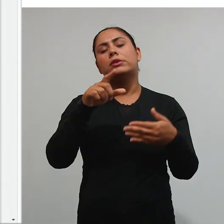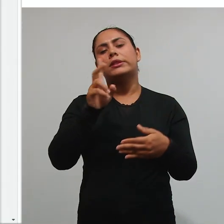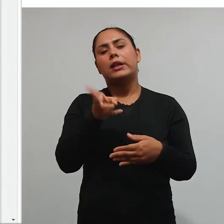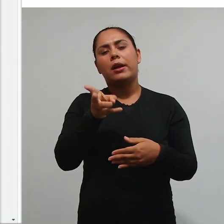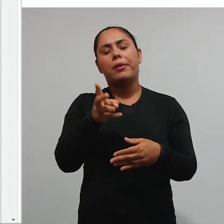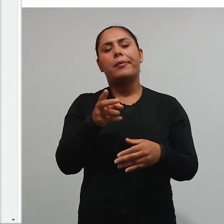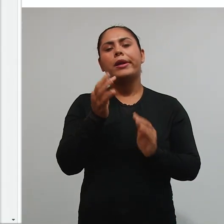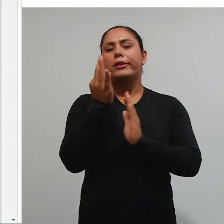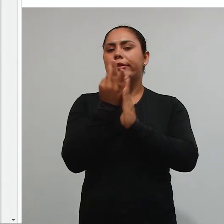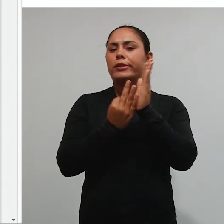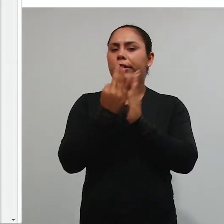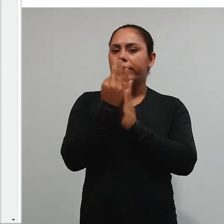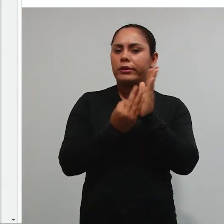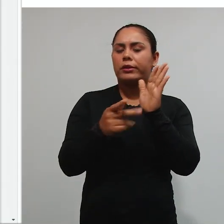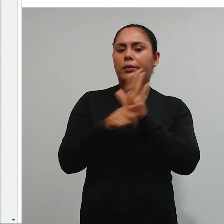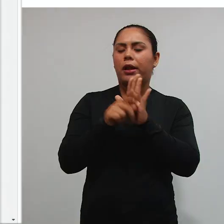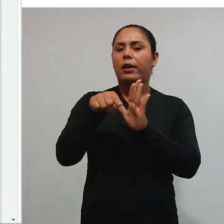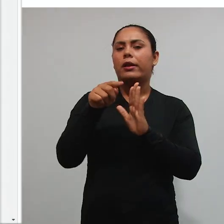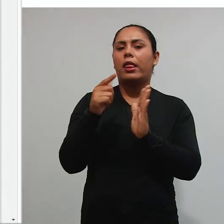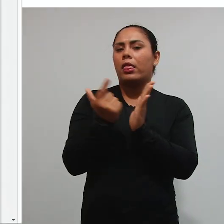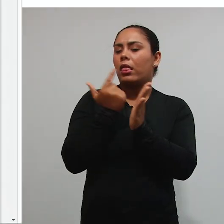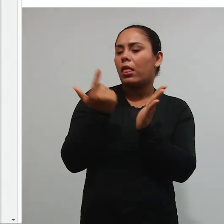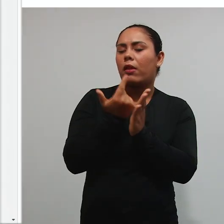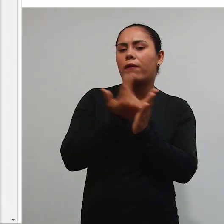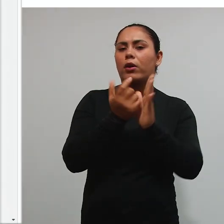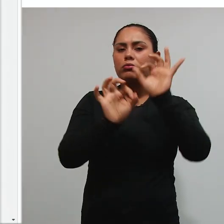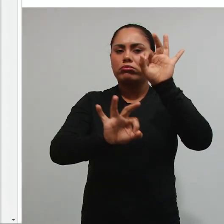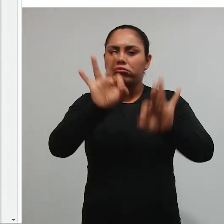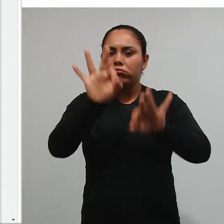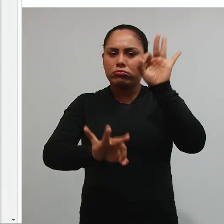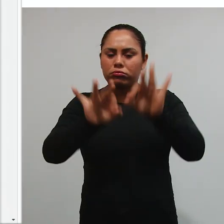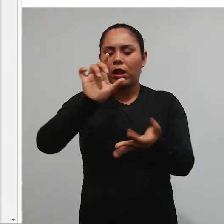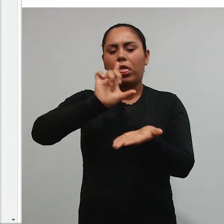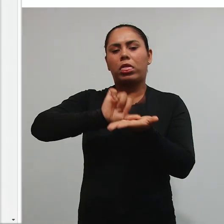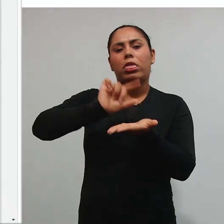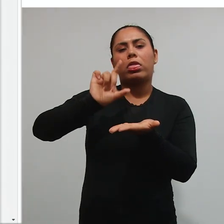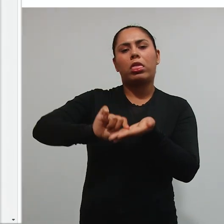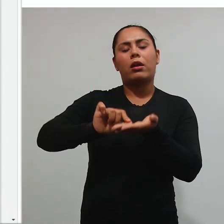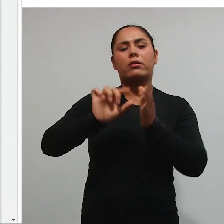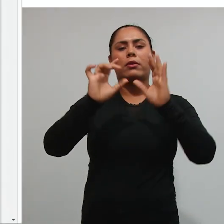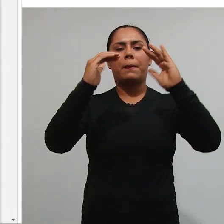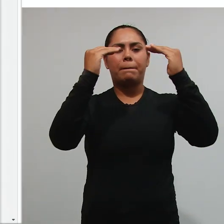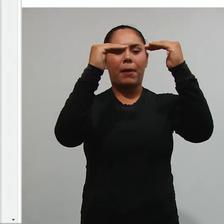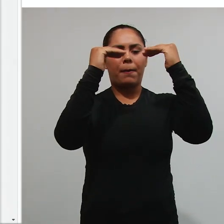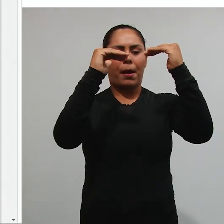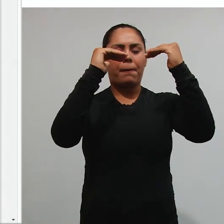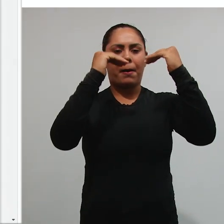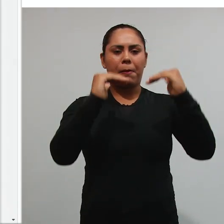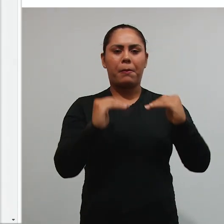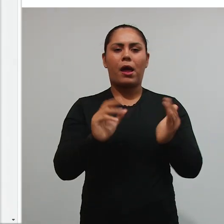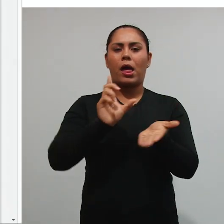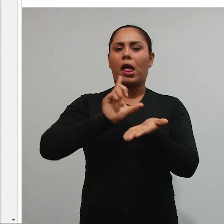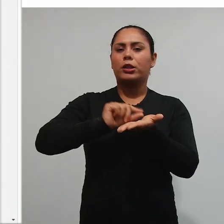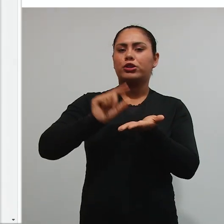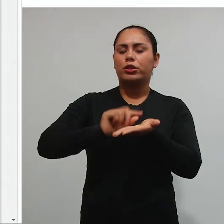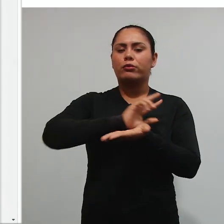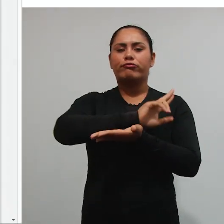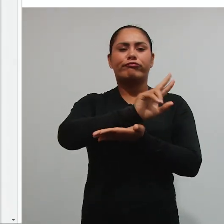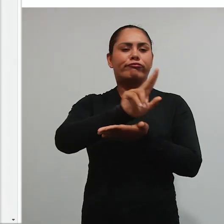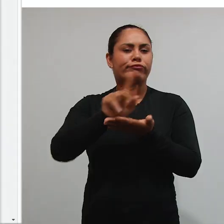isso em livros que são organizados por artigos, né? A seção tem vários artigos